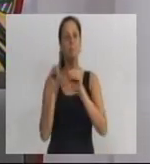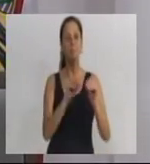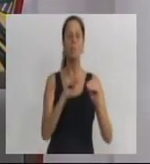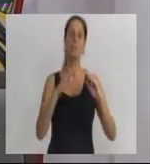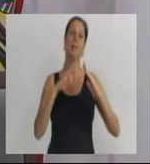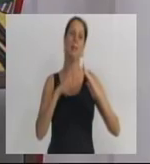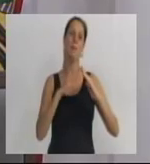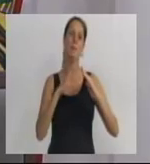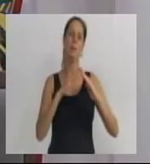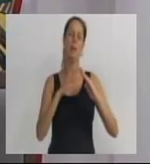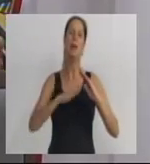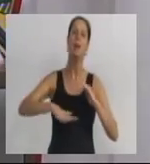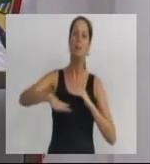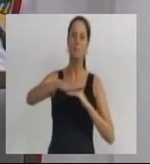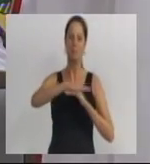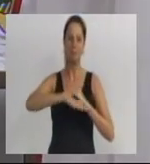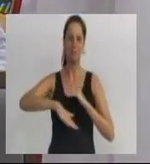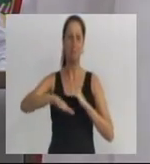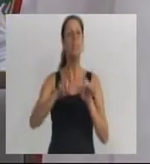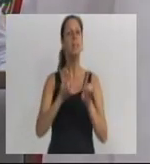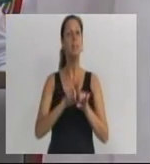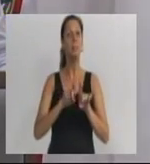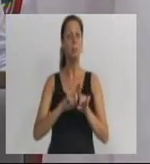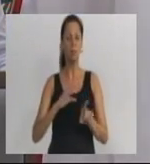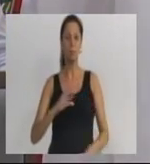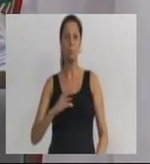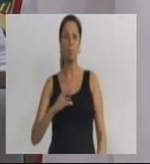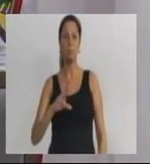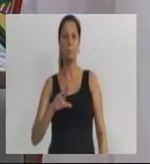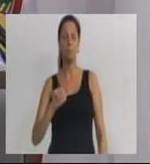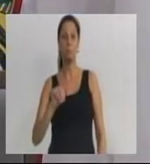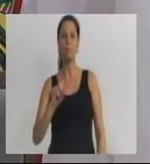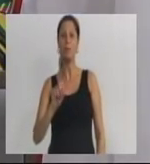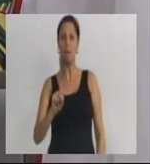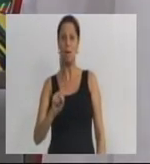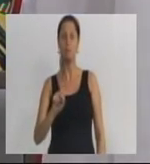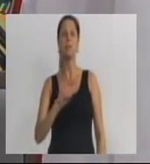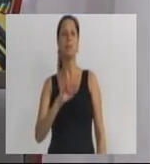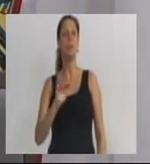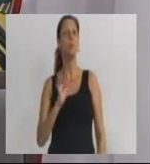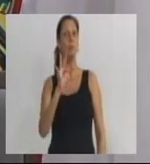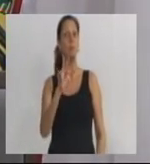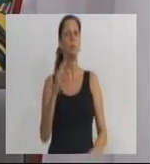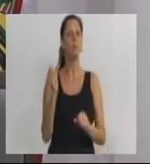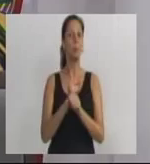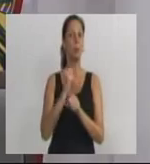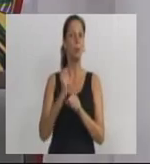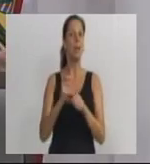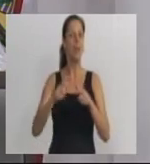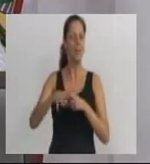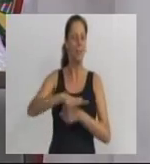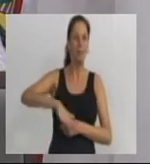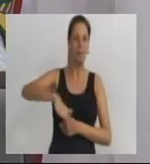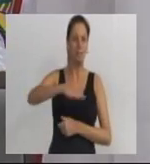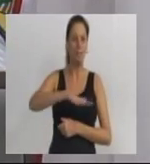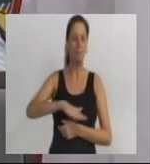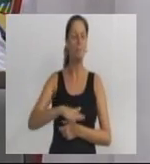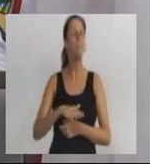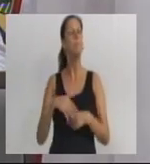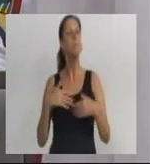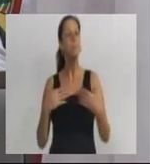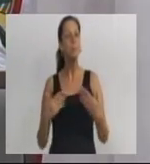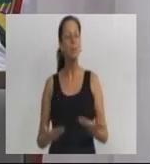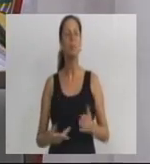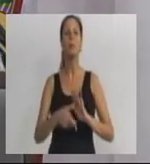lá próximo e também o próprio CRAS, que também vai se instalar nas imediações. Mas dizia aqui o